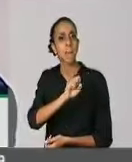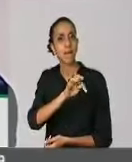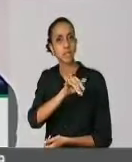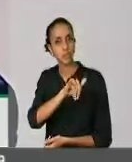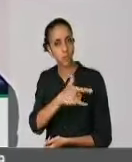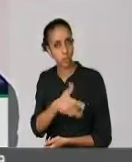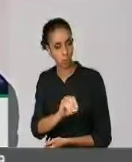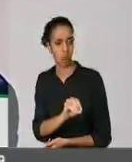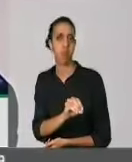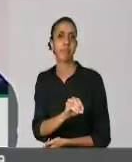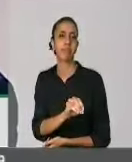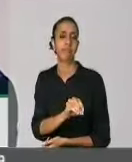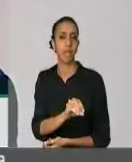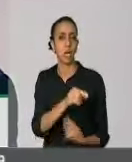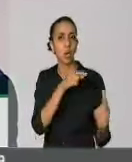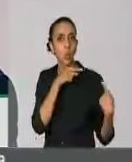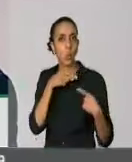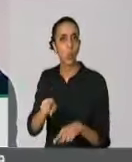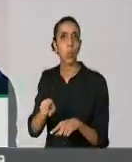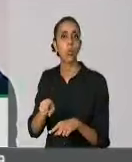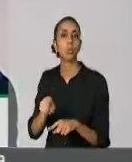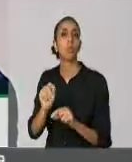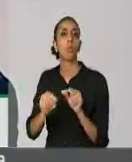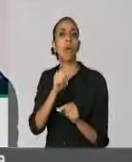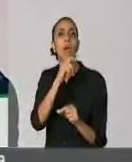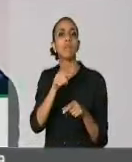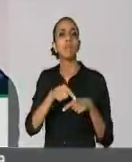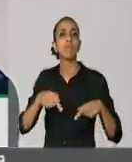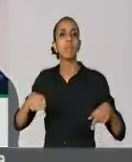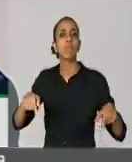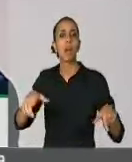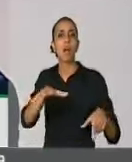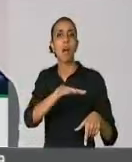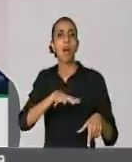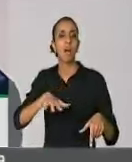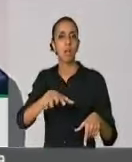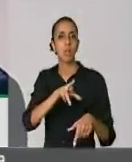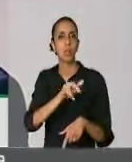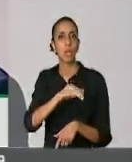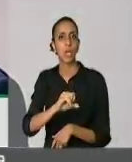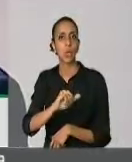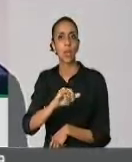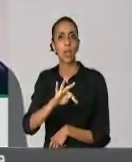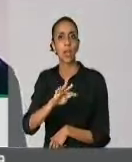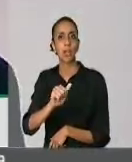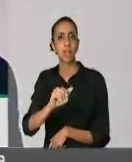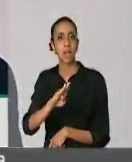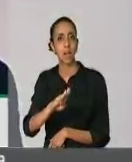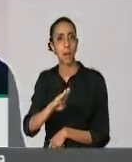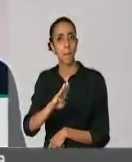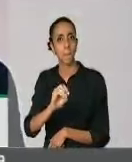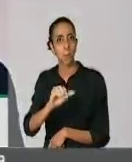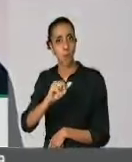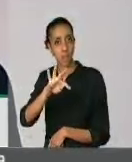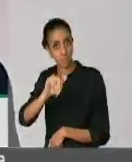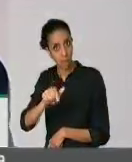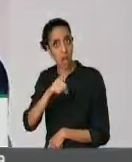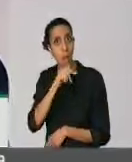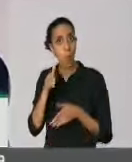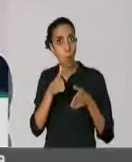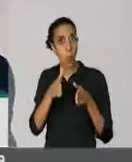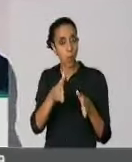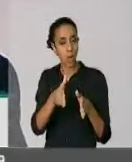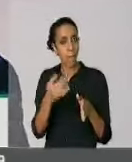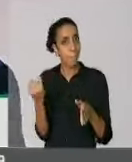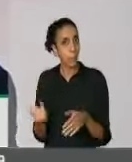agredindo de forma brutal a bacia do Rio it tamboatá que é um rio importante também